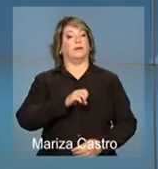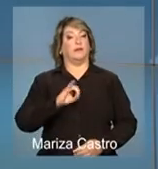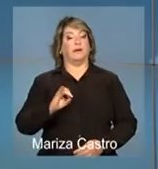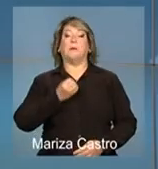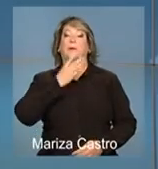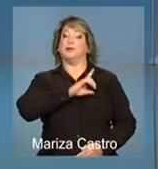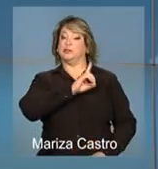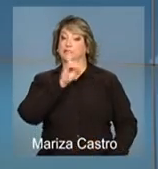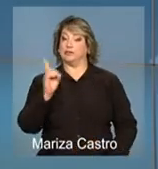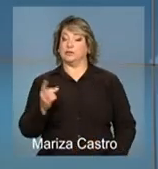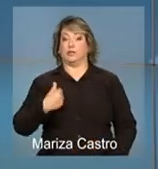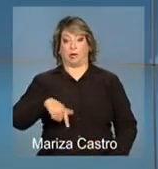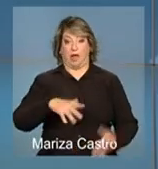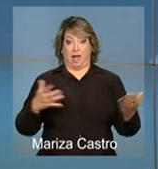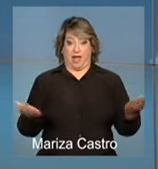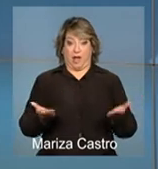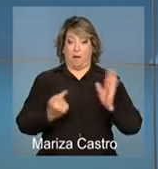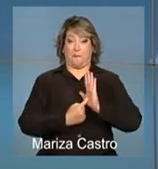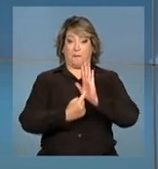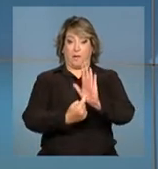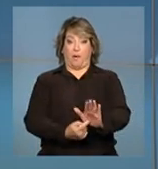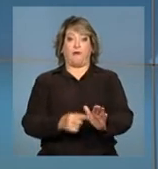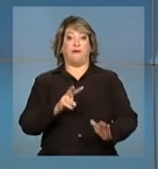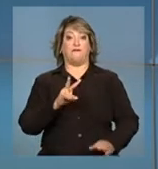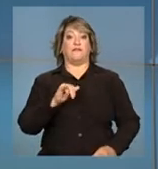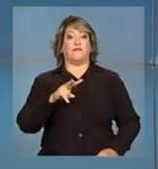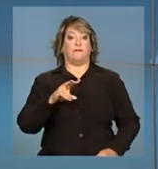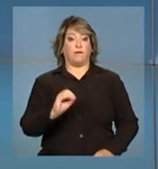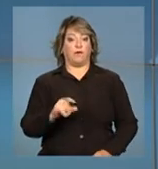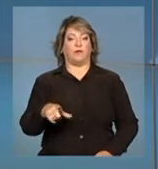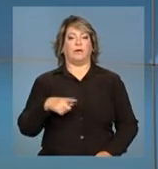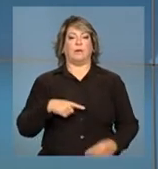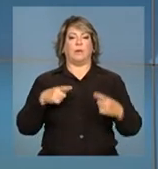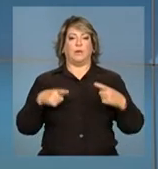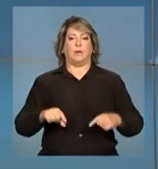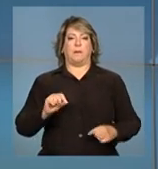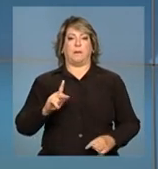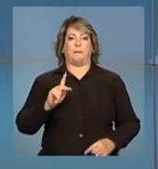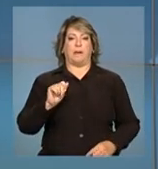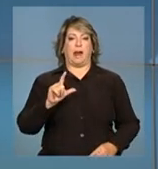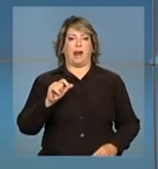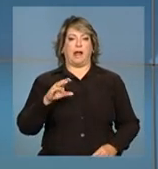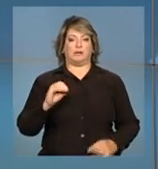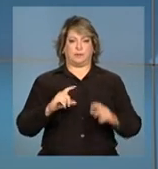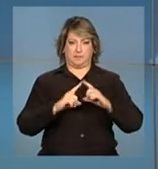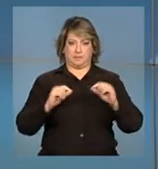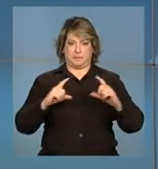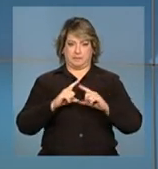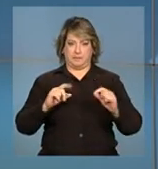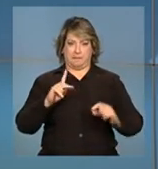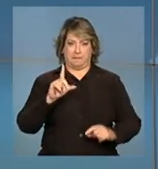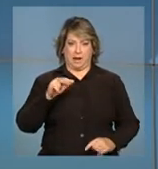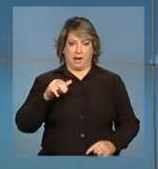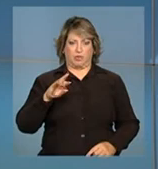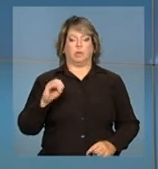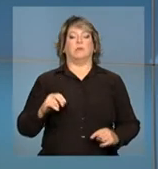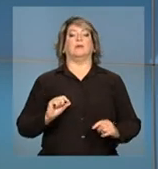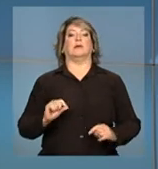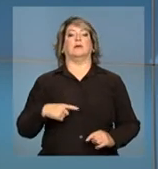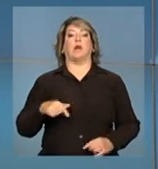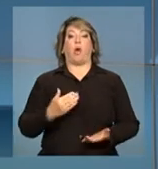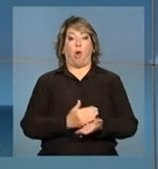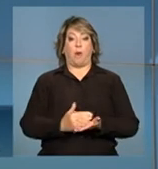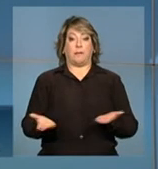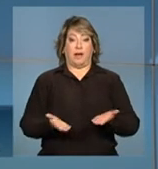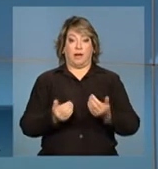Olá, bom dia. Interrompemos a programação para ir ao vivo ao anexo do Palácio do Planalto, em Brasília. Começa agora a